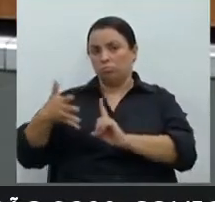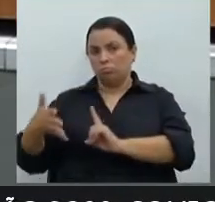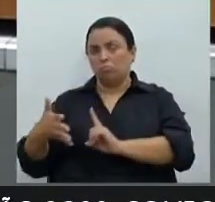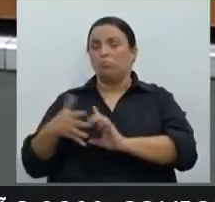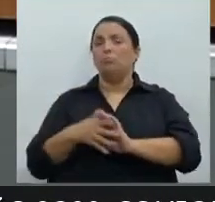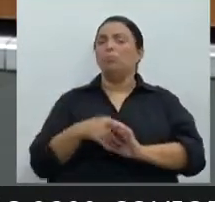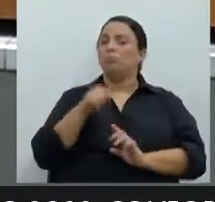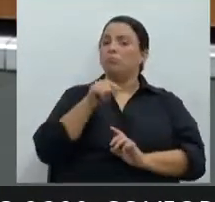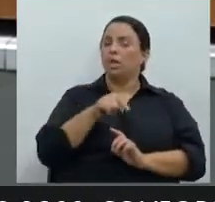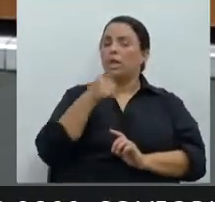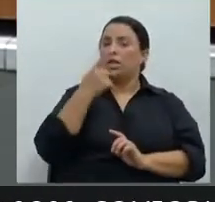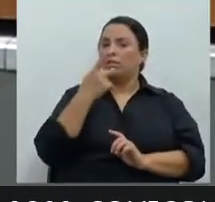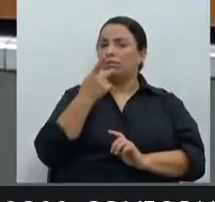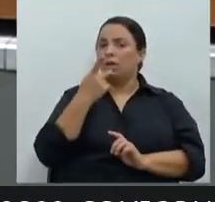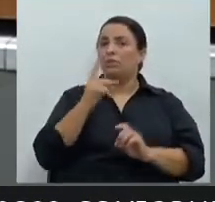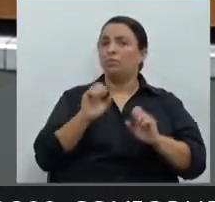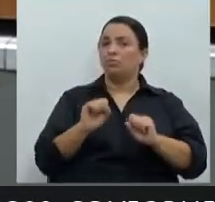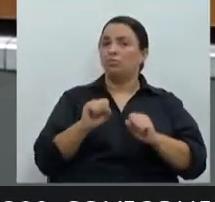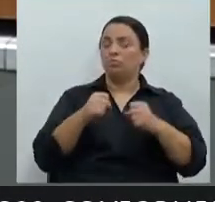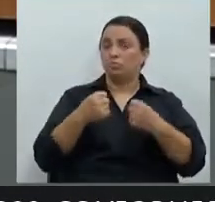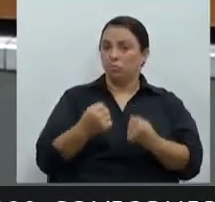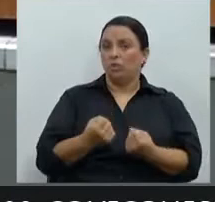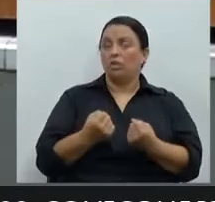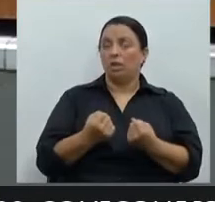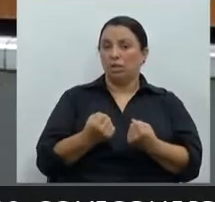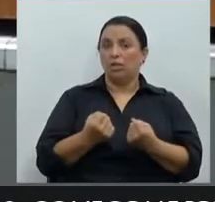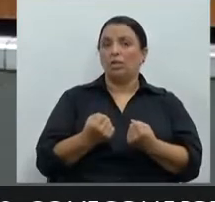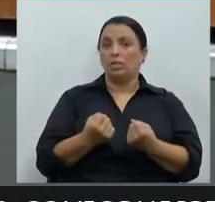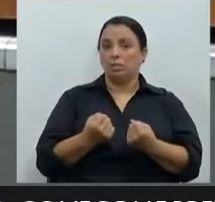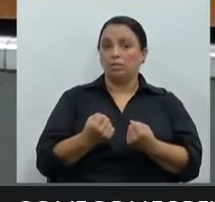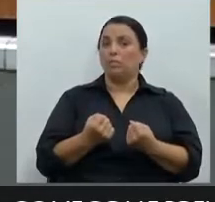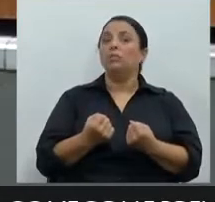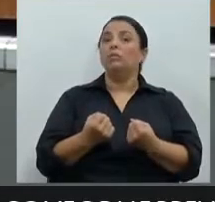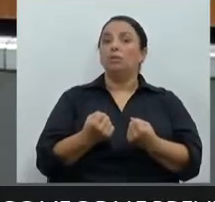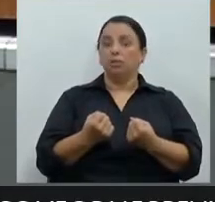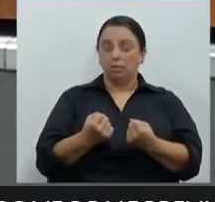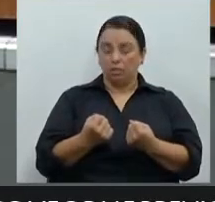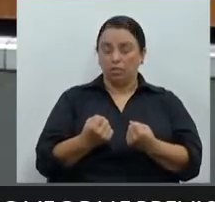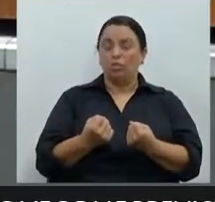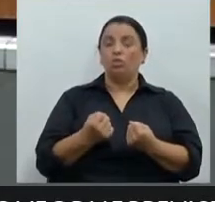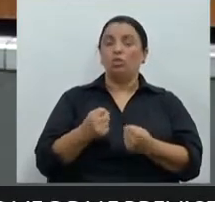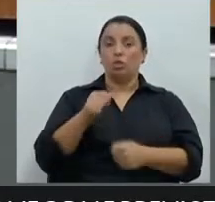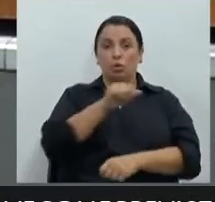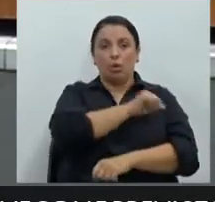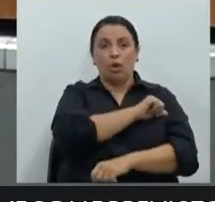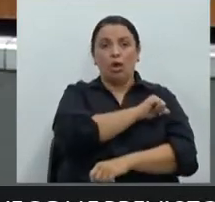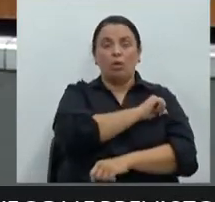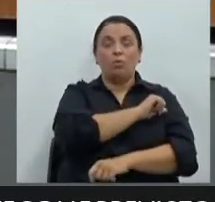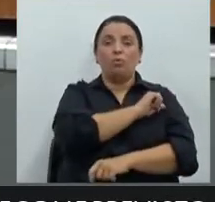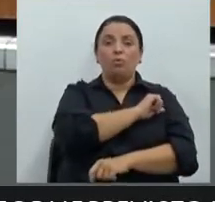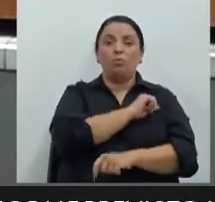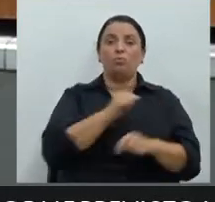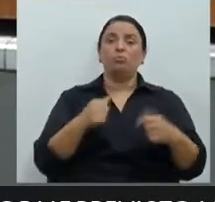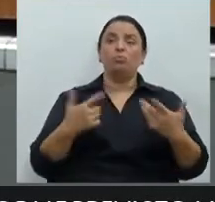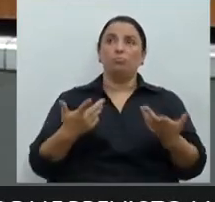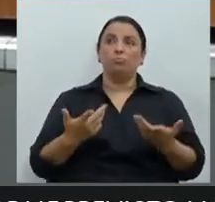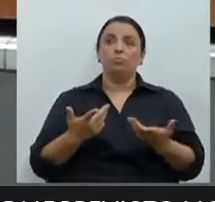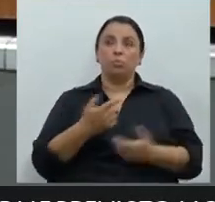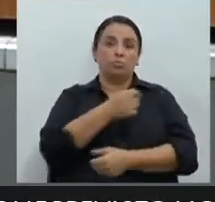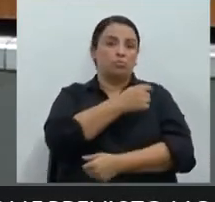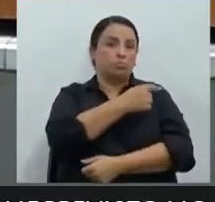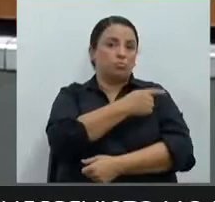elas colocam, elas fortalecem a questão de que o aluno, quando chega na oitava série,